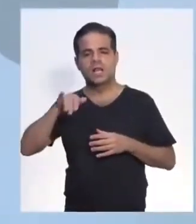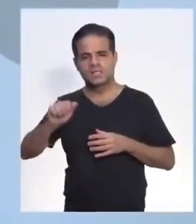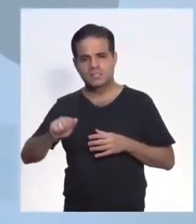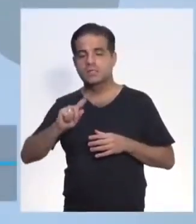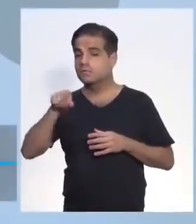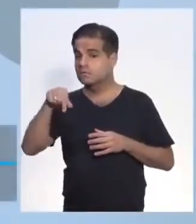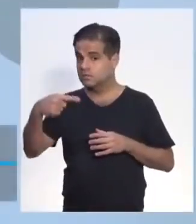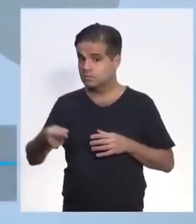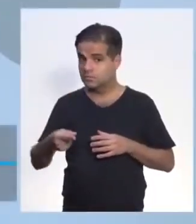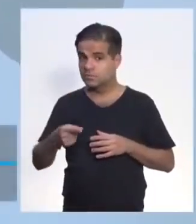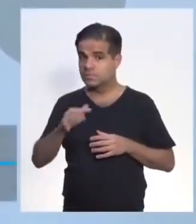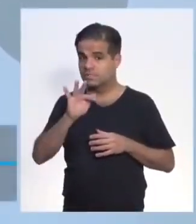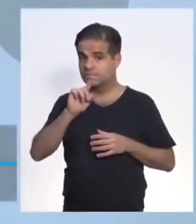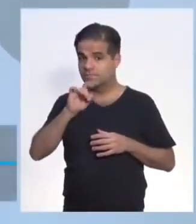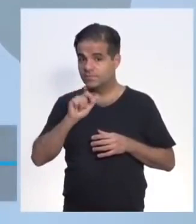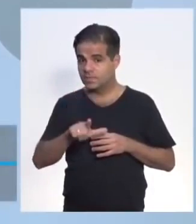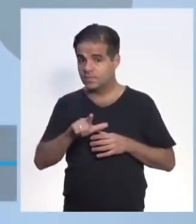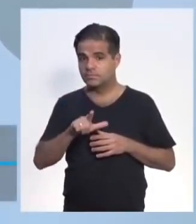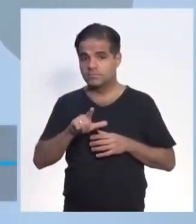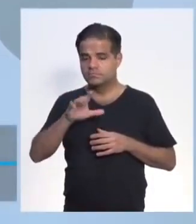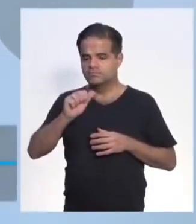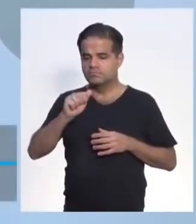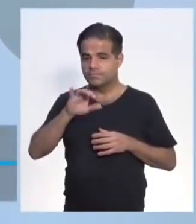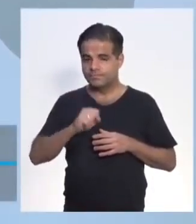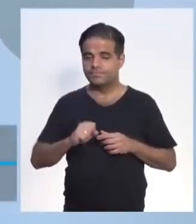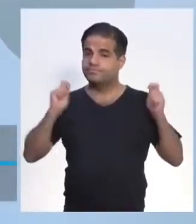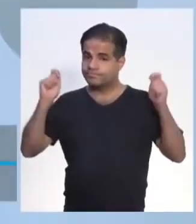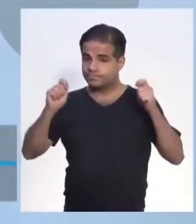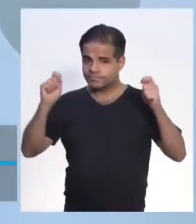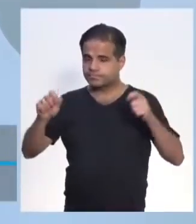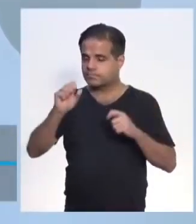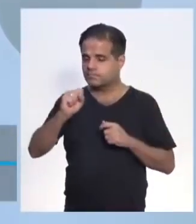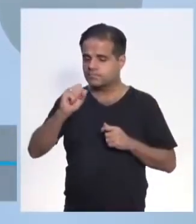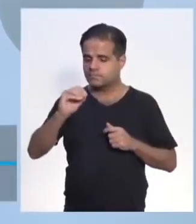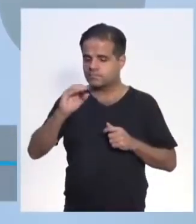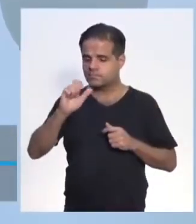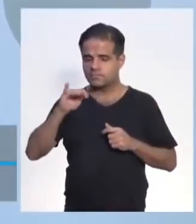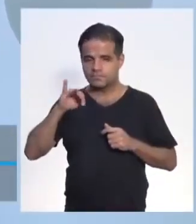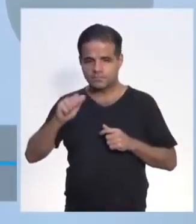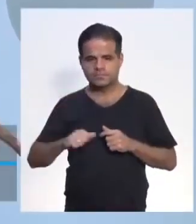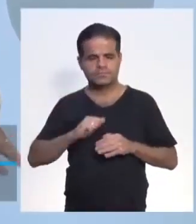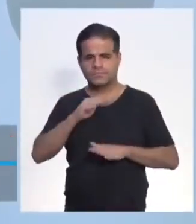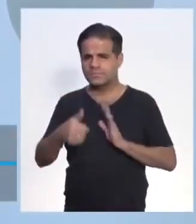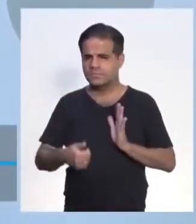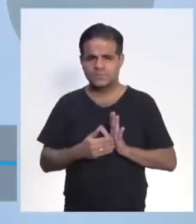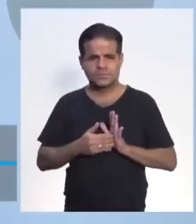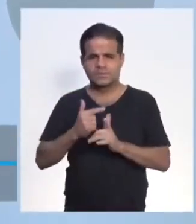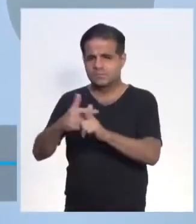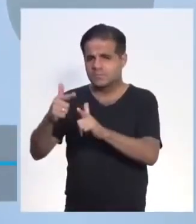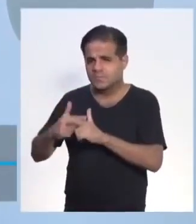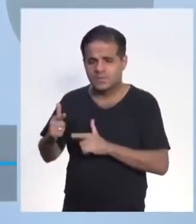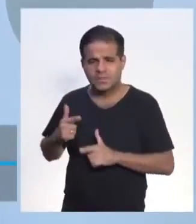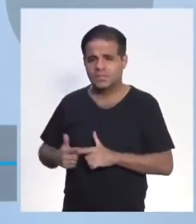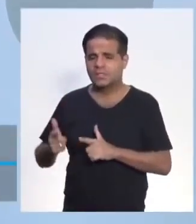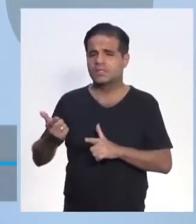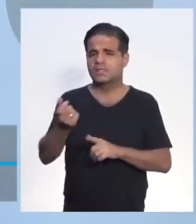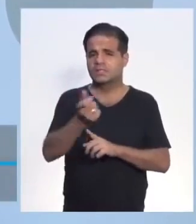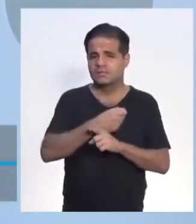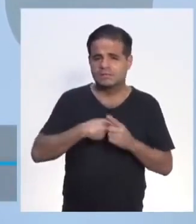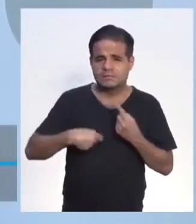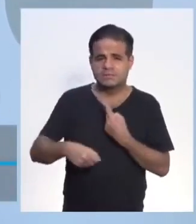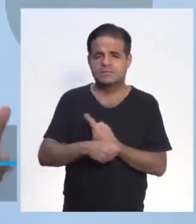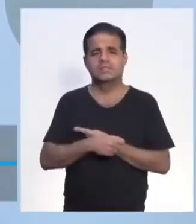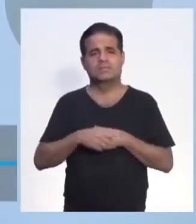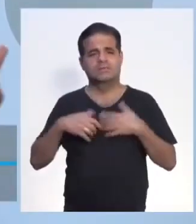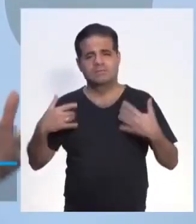Fidel Castro consegue fazer a Revolução Socialista lá em Cuba, toda aquela problemática social,